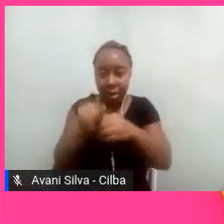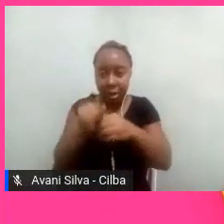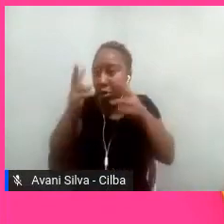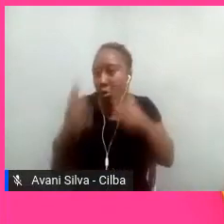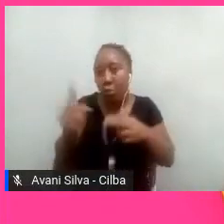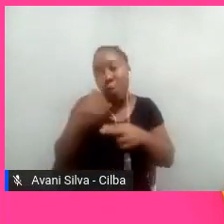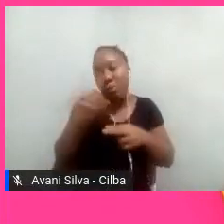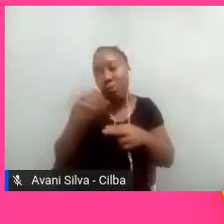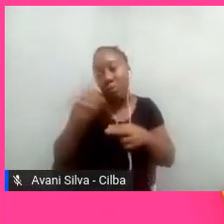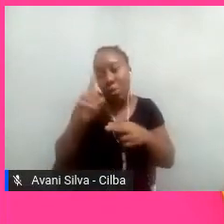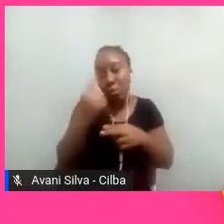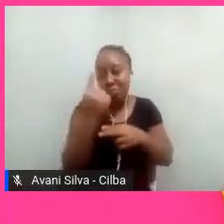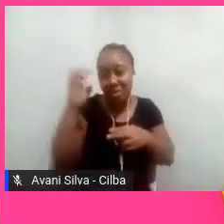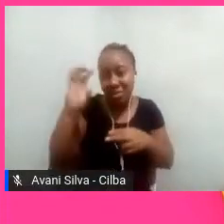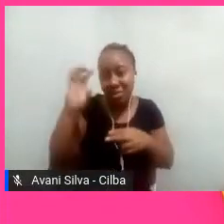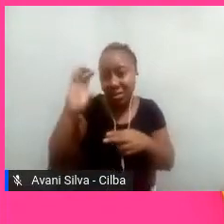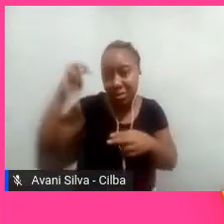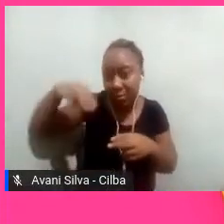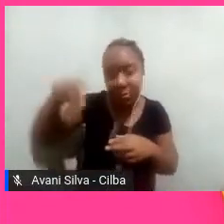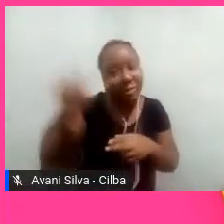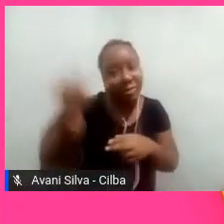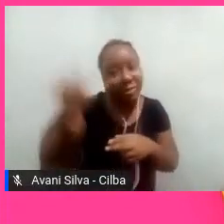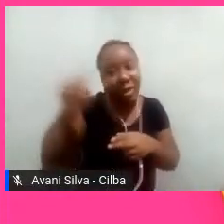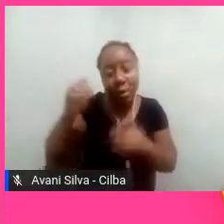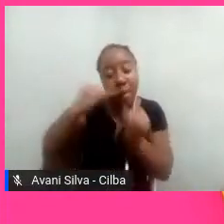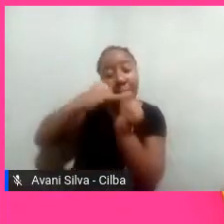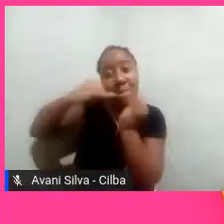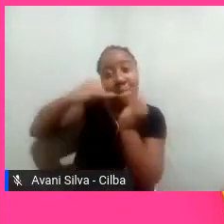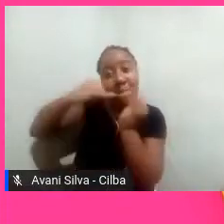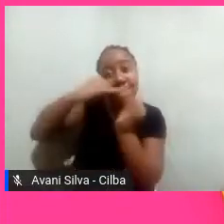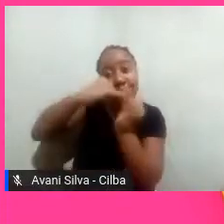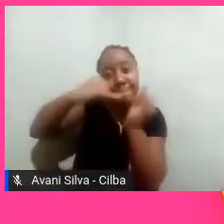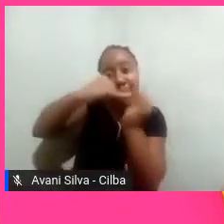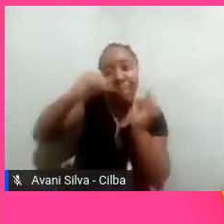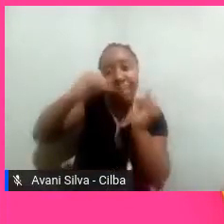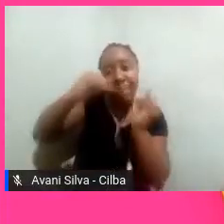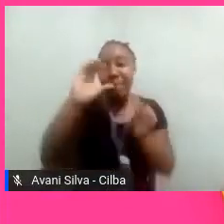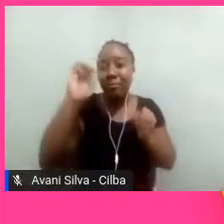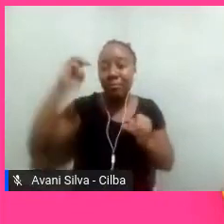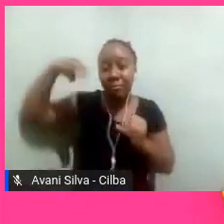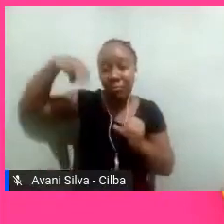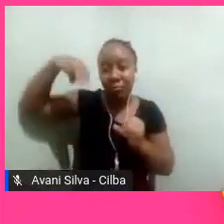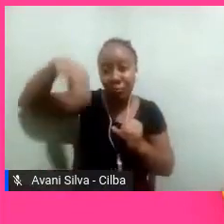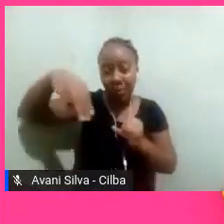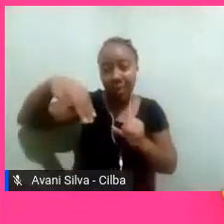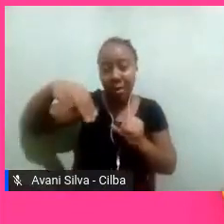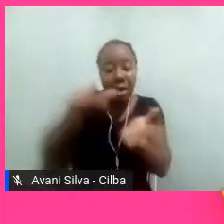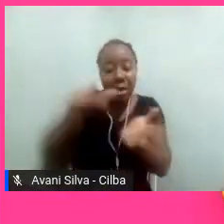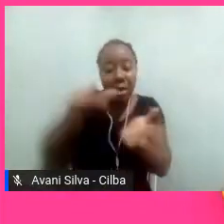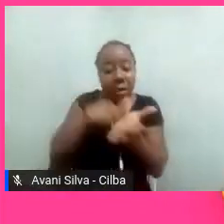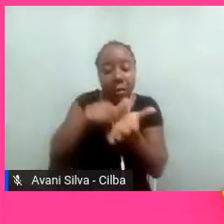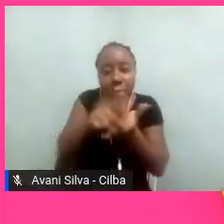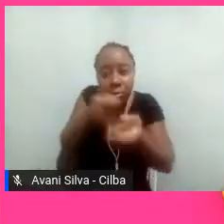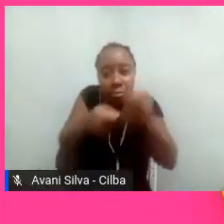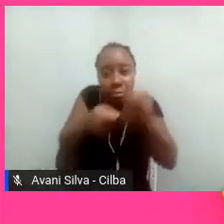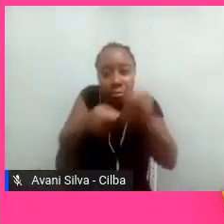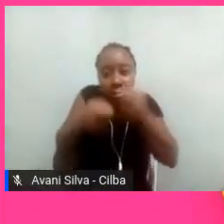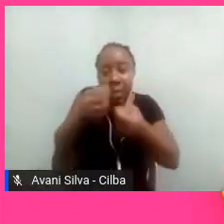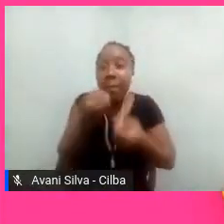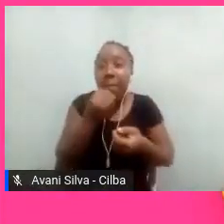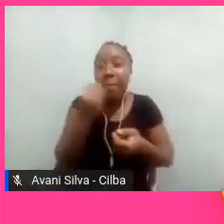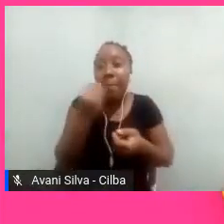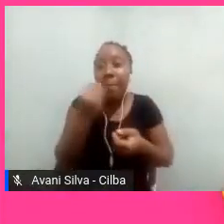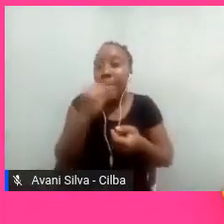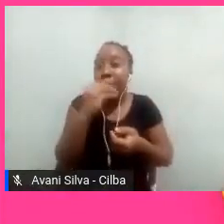centímetro. Ele economiza o papel para poder aproveitar melhor a folha e pôr mais objetos.